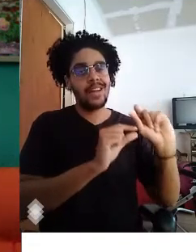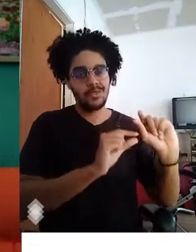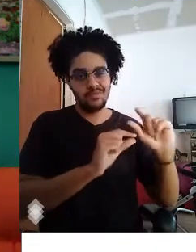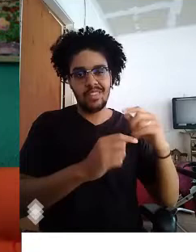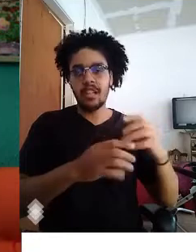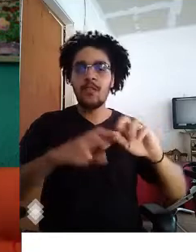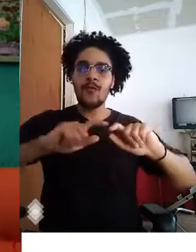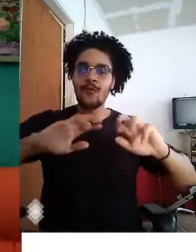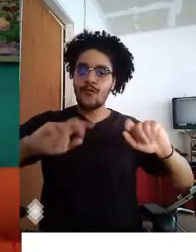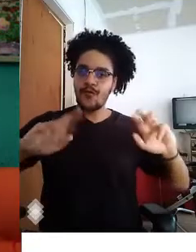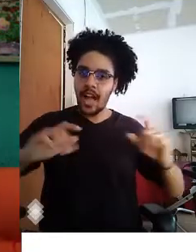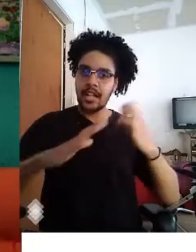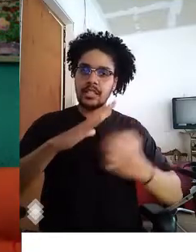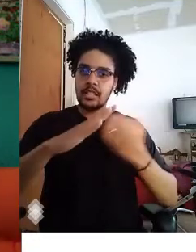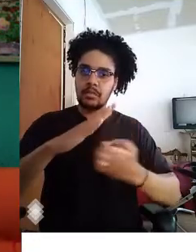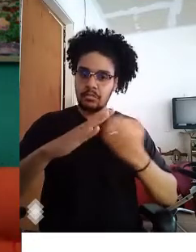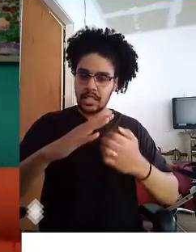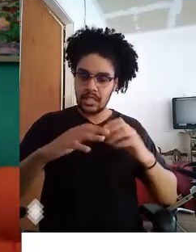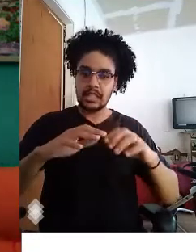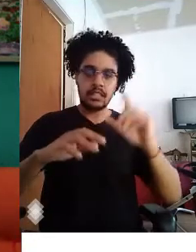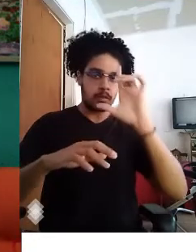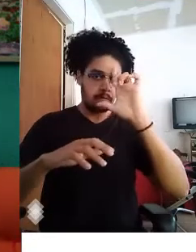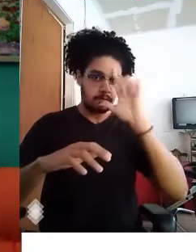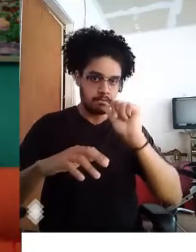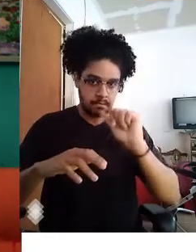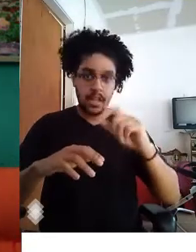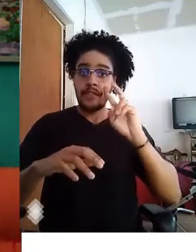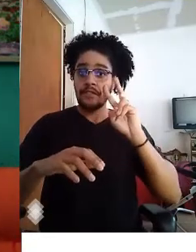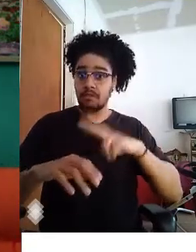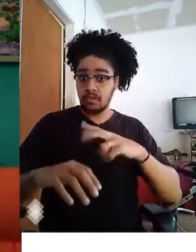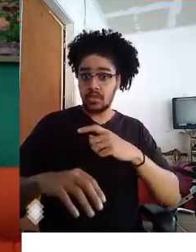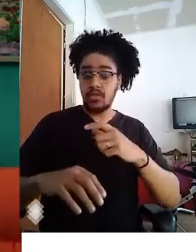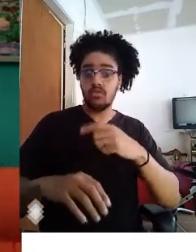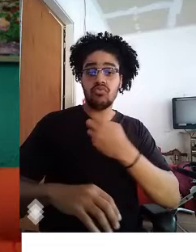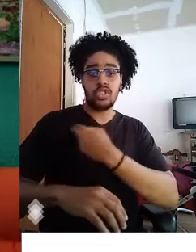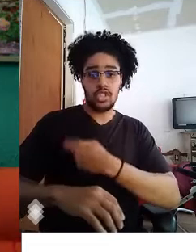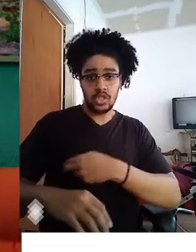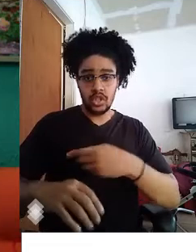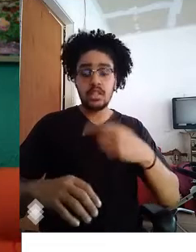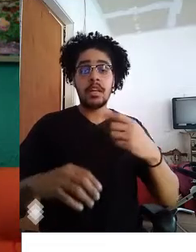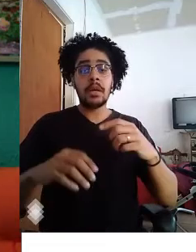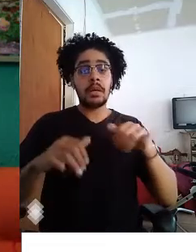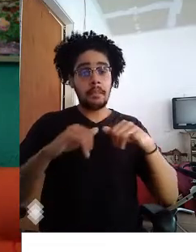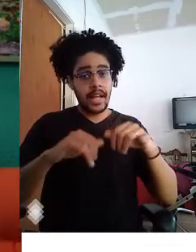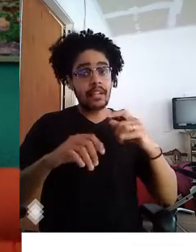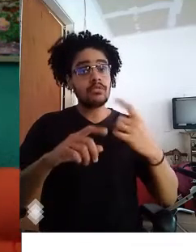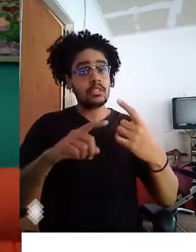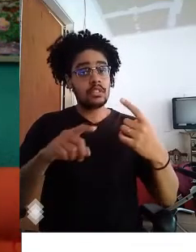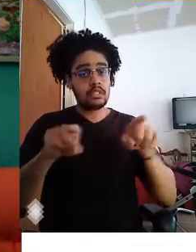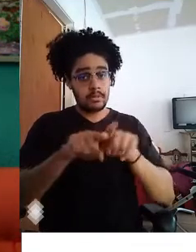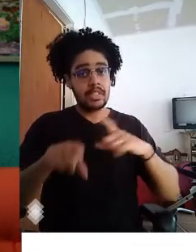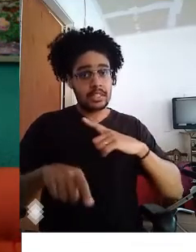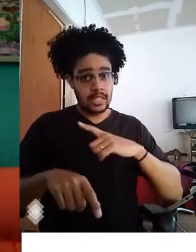empresas multinacionais, não somente de olho no mercado chinês, um mercado com mais de 1 bilhão de habitantes, e